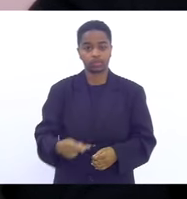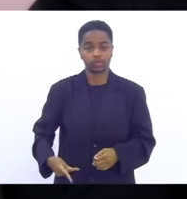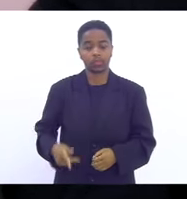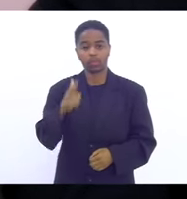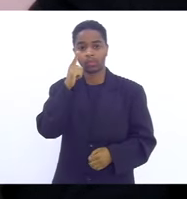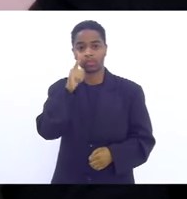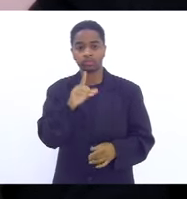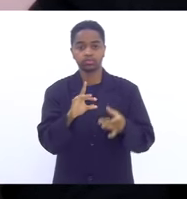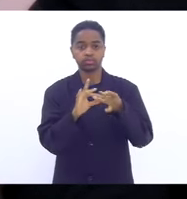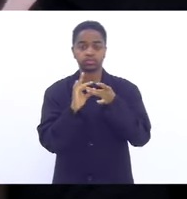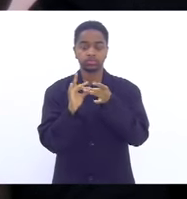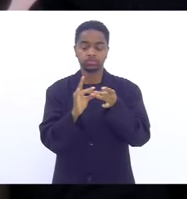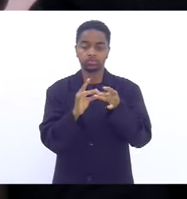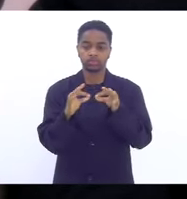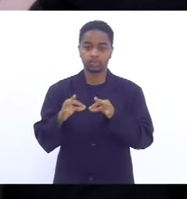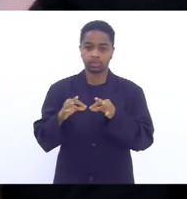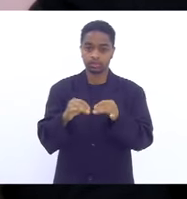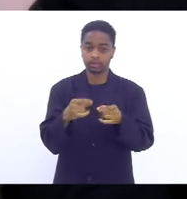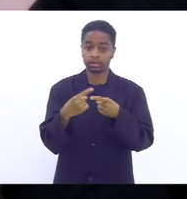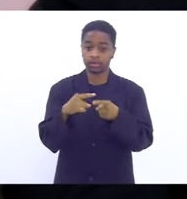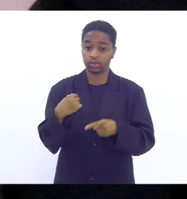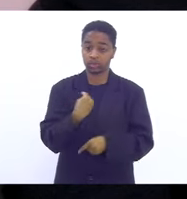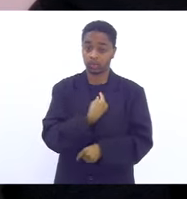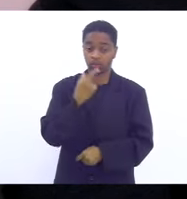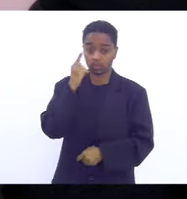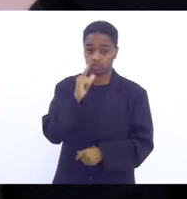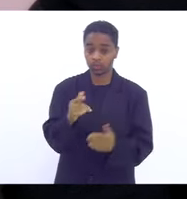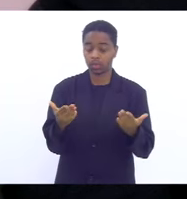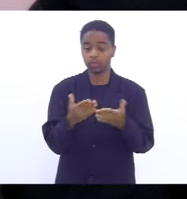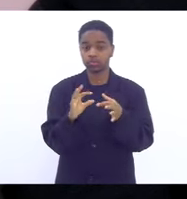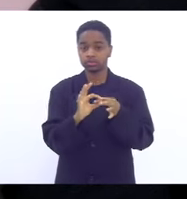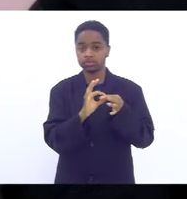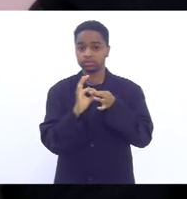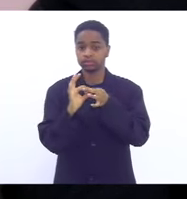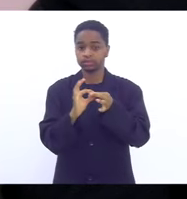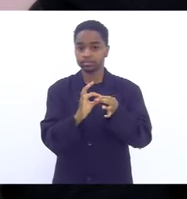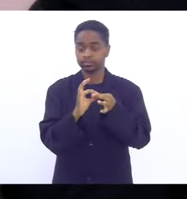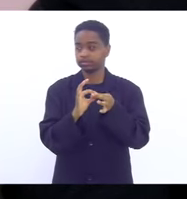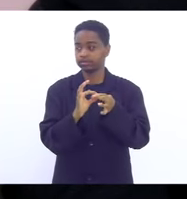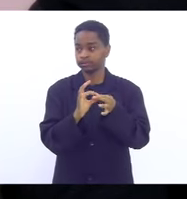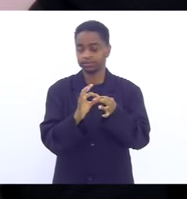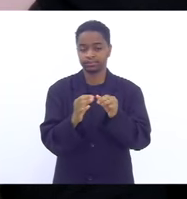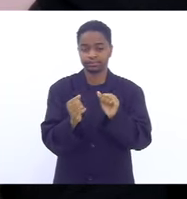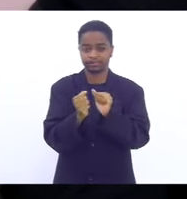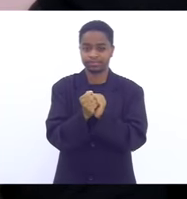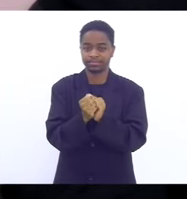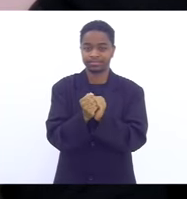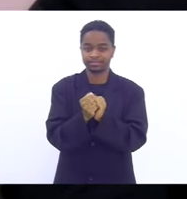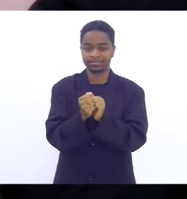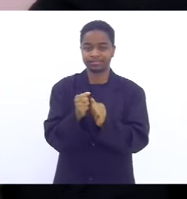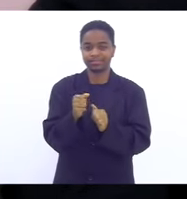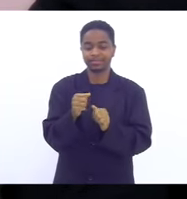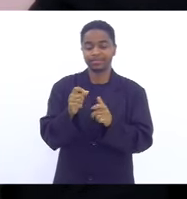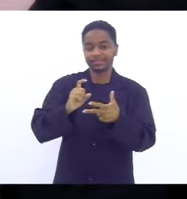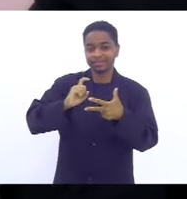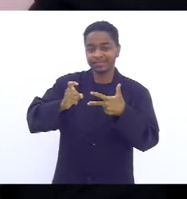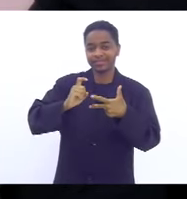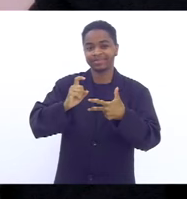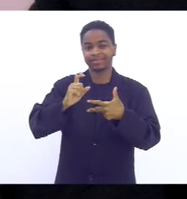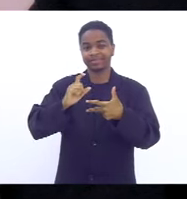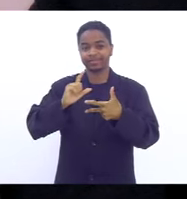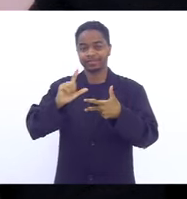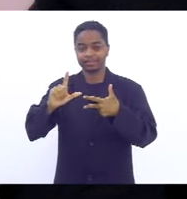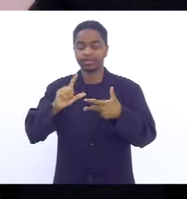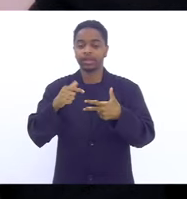o parlamento. Hoje o parlamento está unido, junto com o legislativo e o executivo. Eu só peço, como o nosso nobre